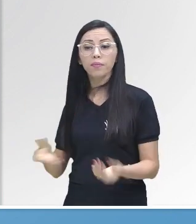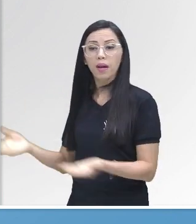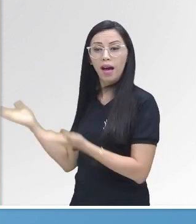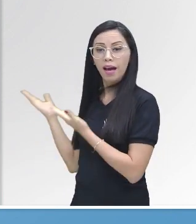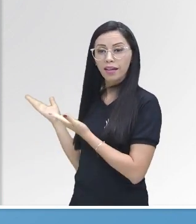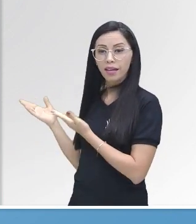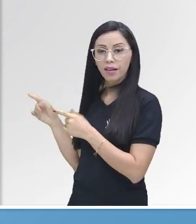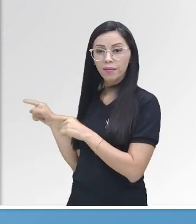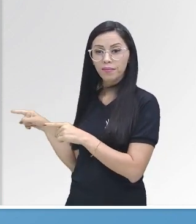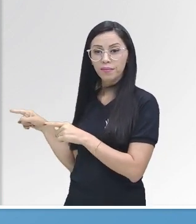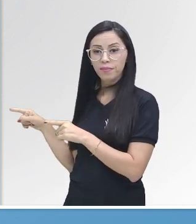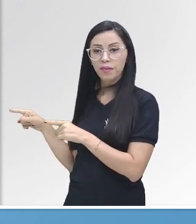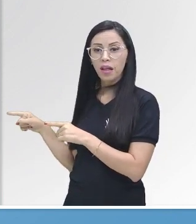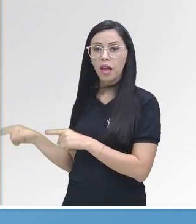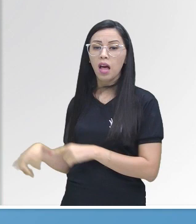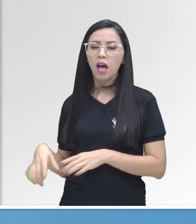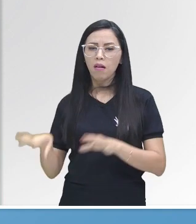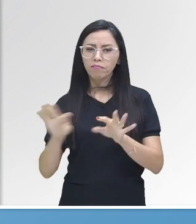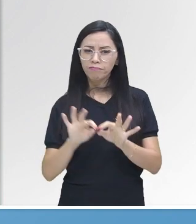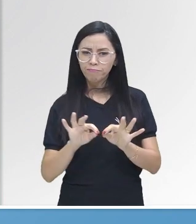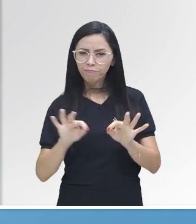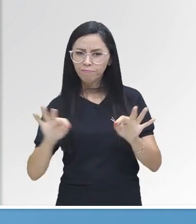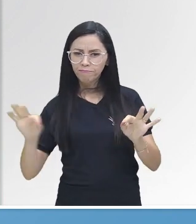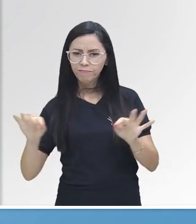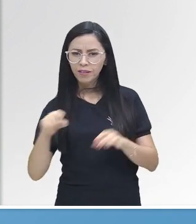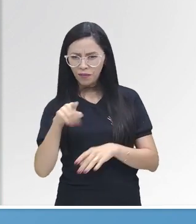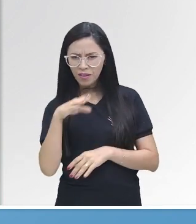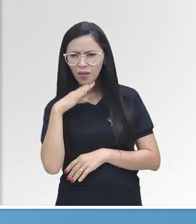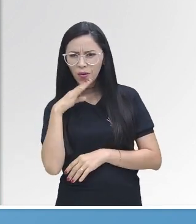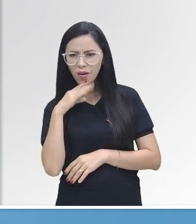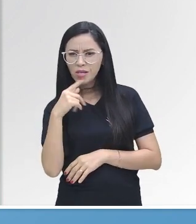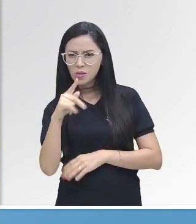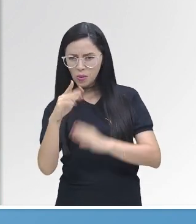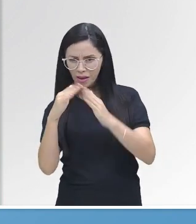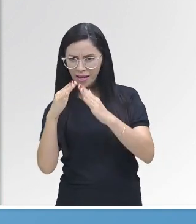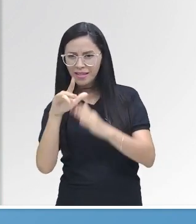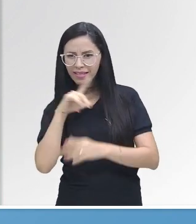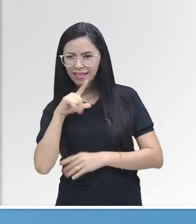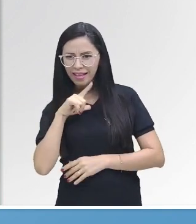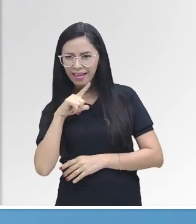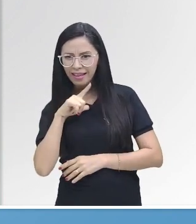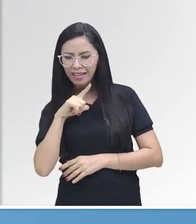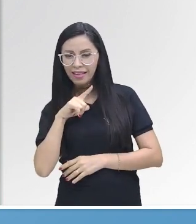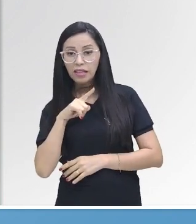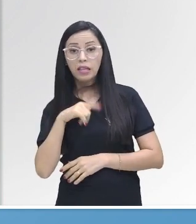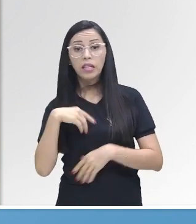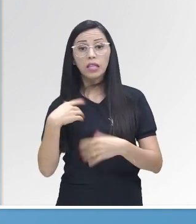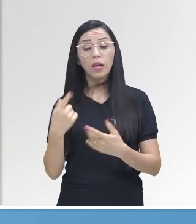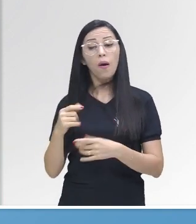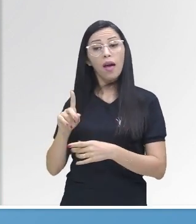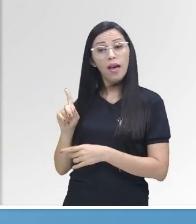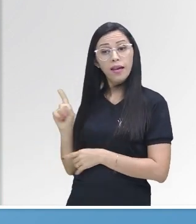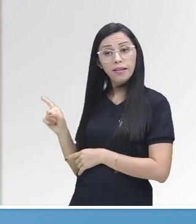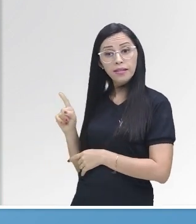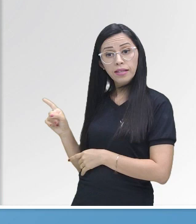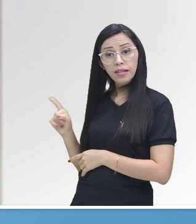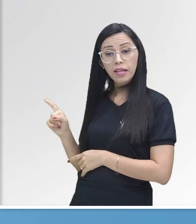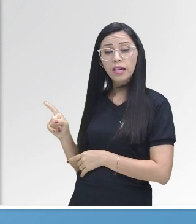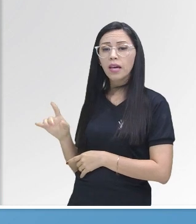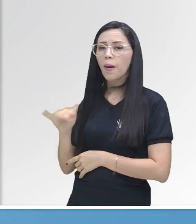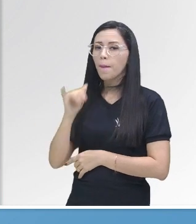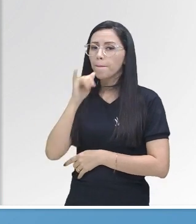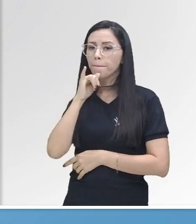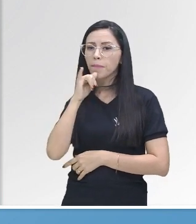fita métrica, muito conhecida aí na sua casa. Ela é usada para medir as pessoas, como largura